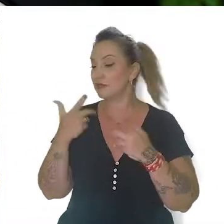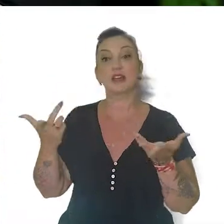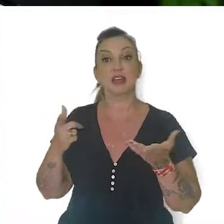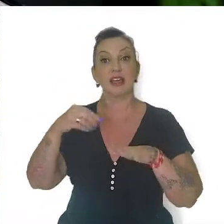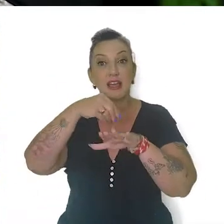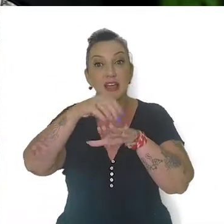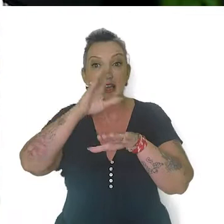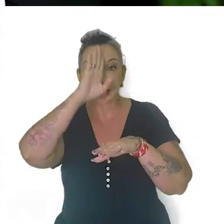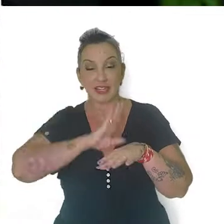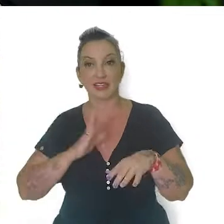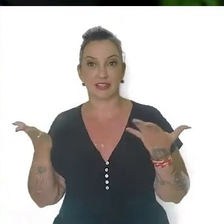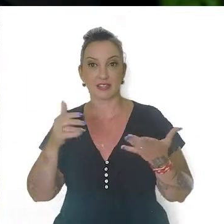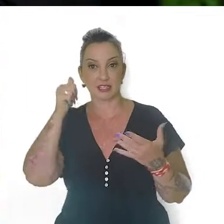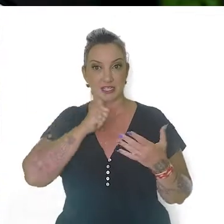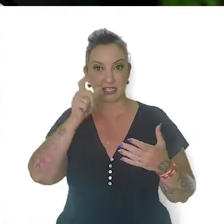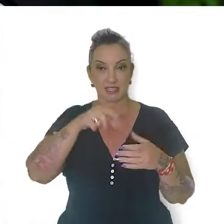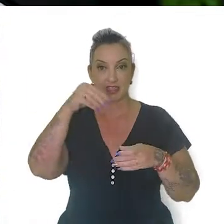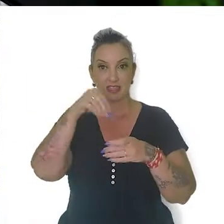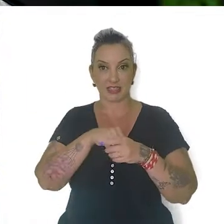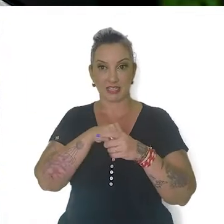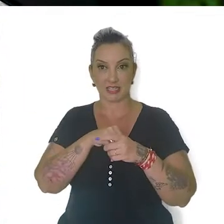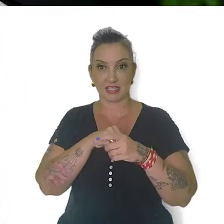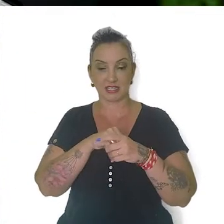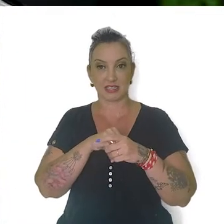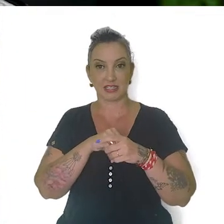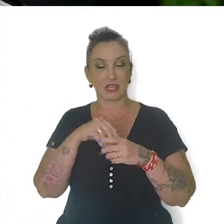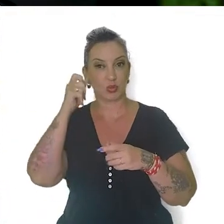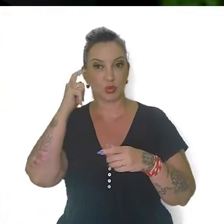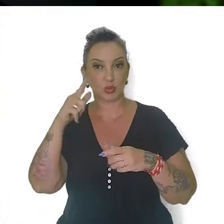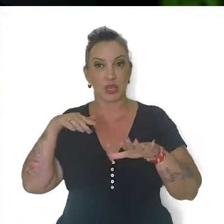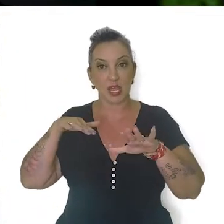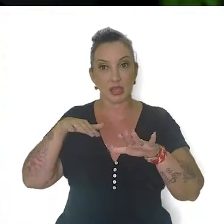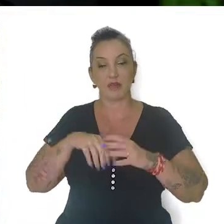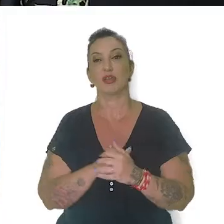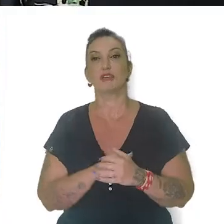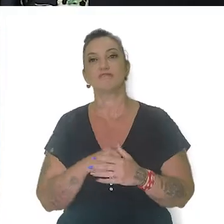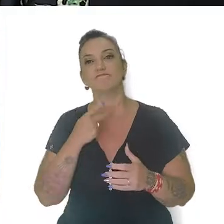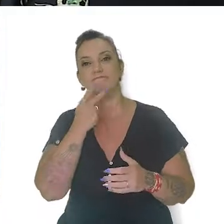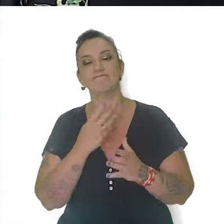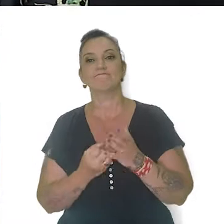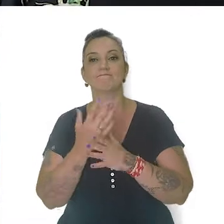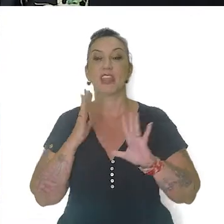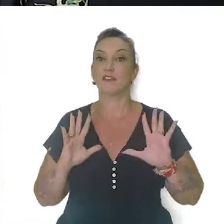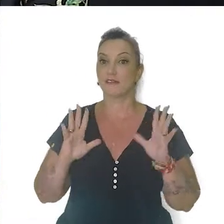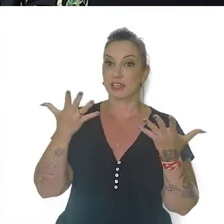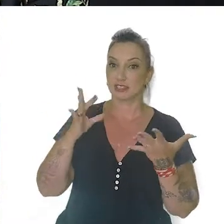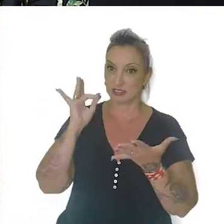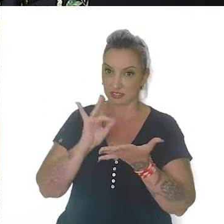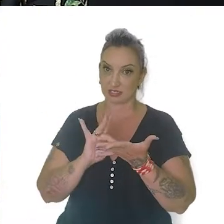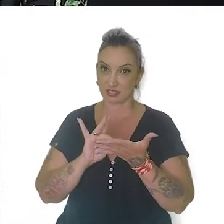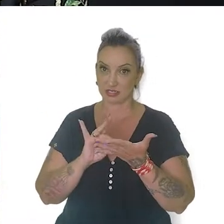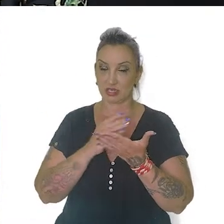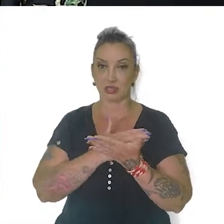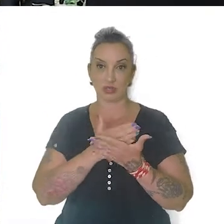fazer? Por que não capacitar gratuitamente essas mulheres dentro dos quatro elementos da cultura hip hop? E aí eu falei, eu vou criar o festival. E